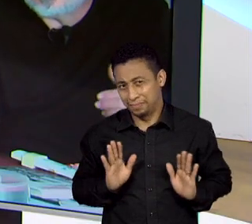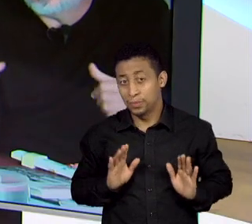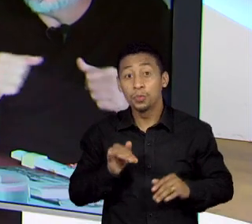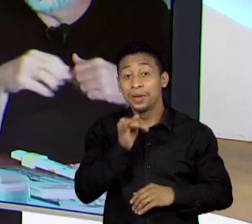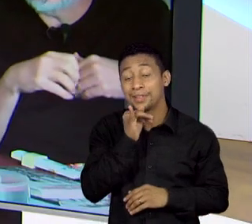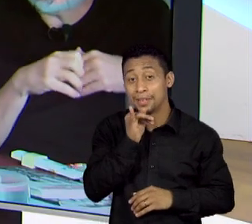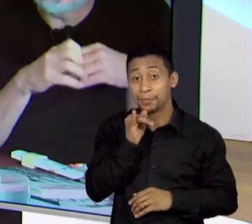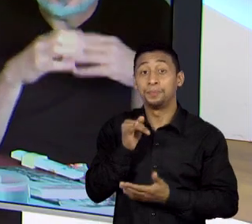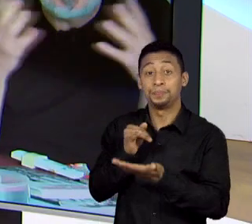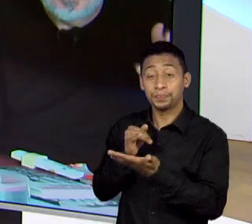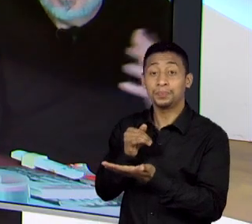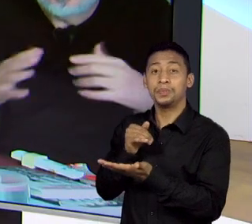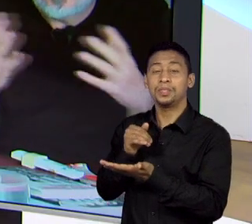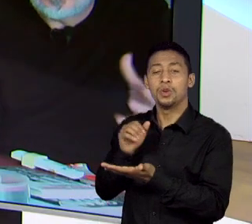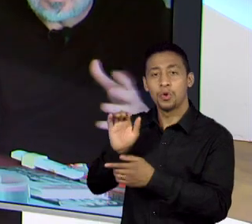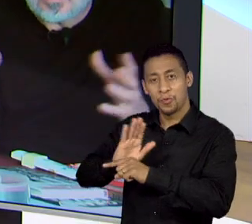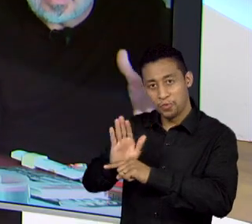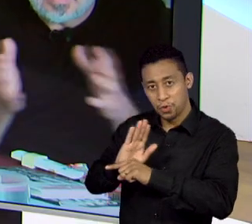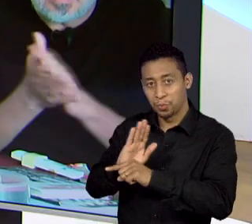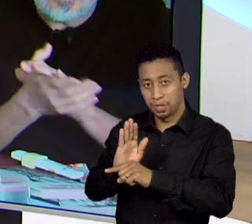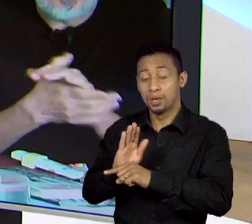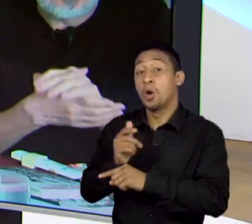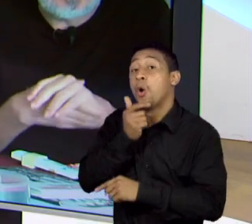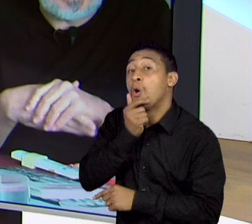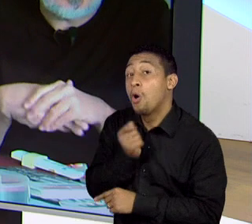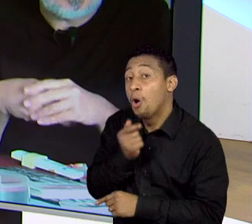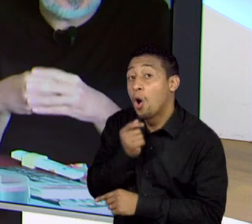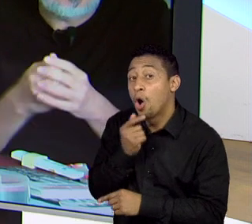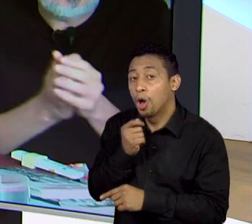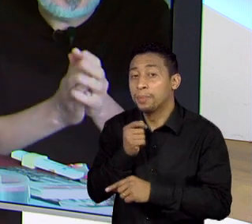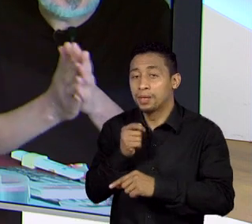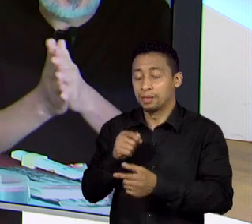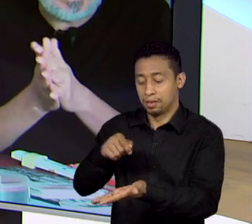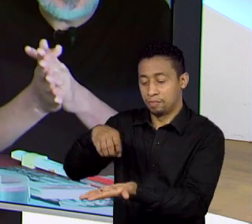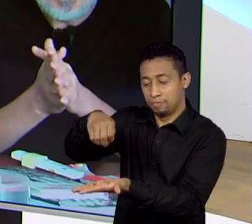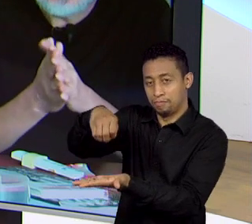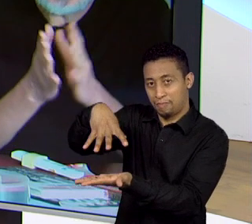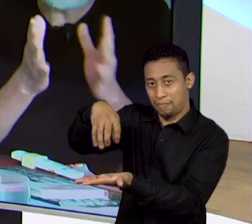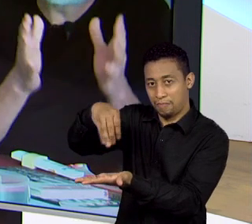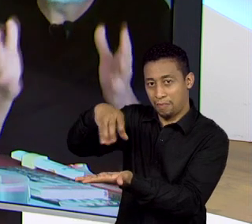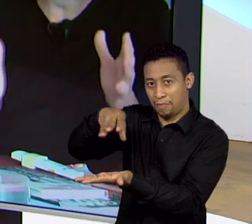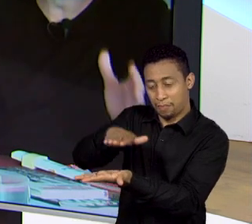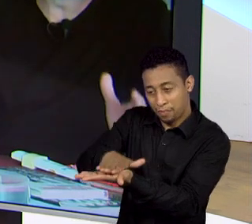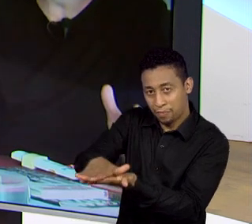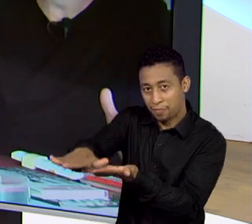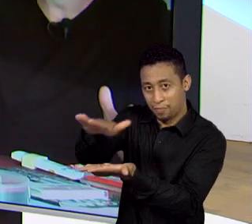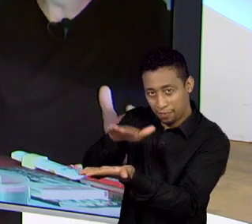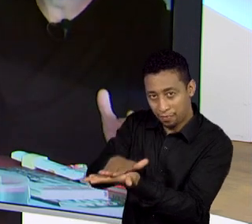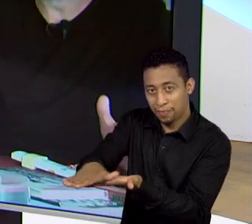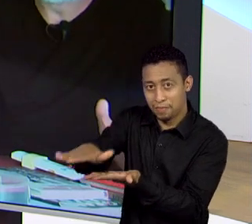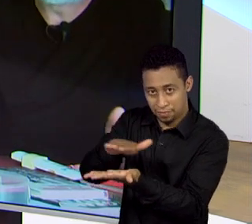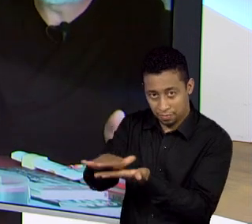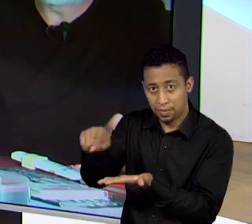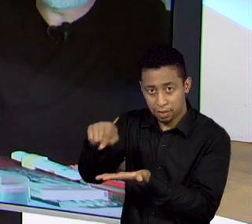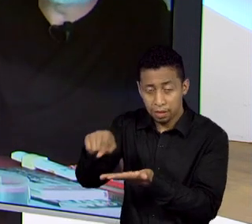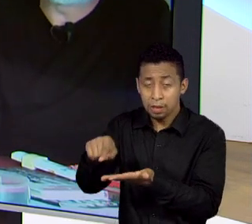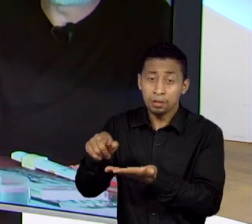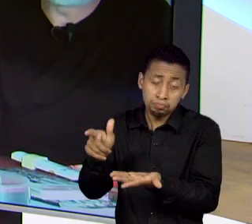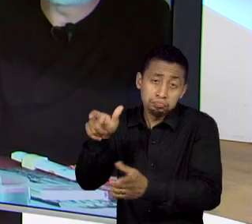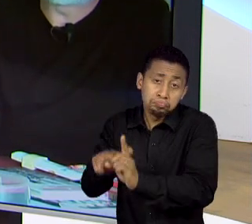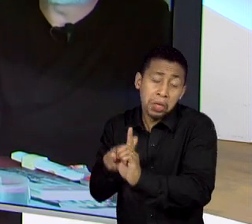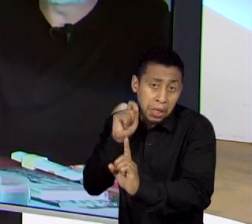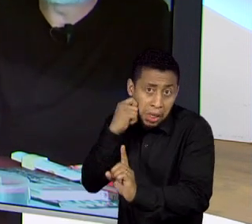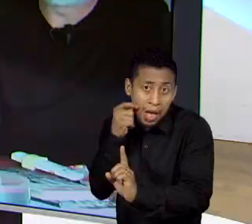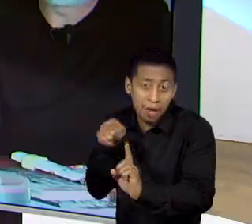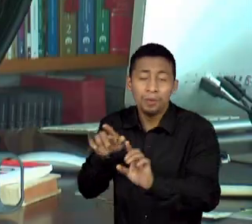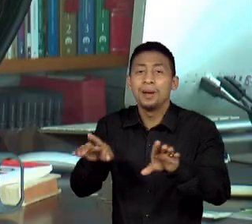por exemplo, no caso de outras coisas, várias coisas que eu fiz também. Mas algumas vezes não. Uma série como Mr. Brown, por